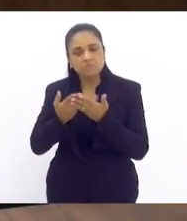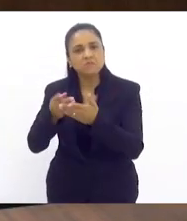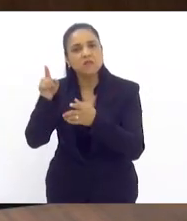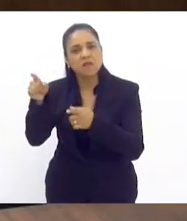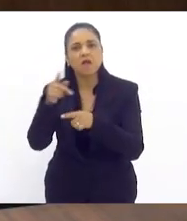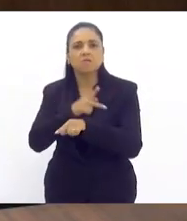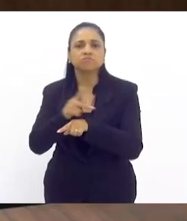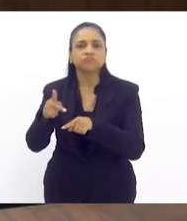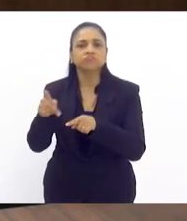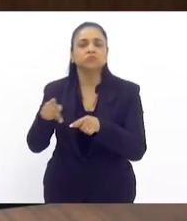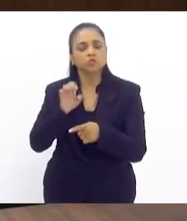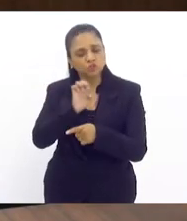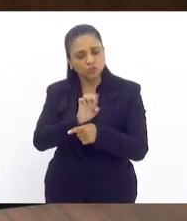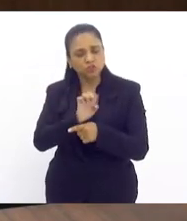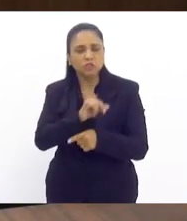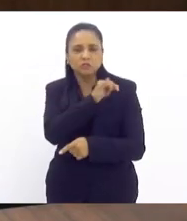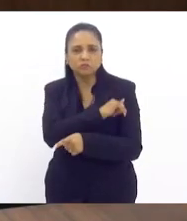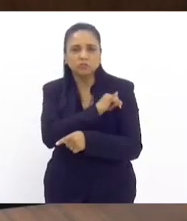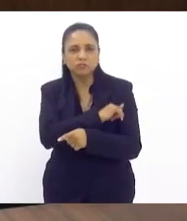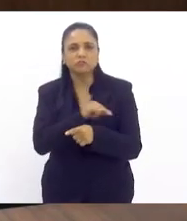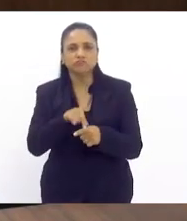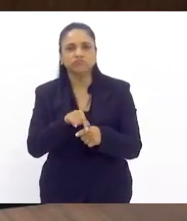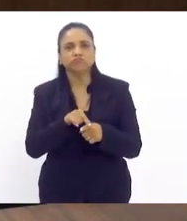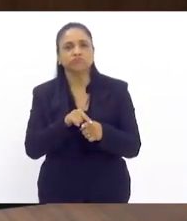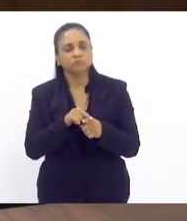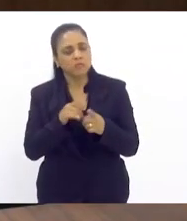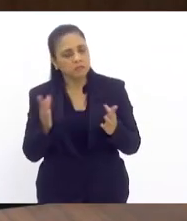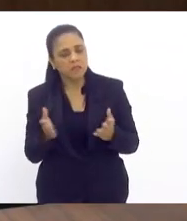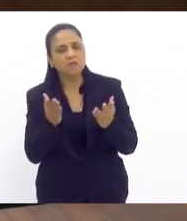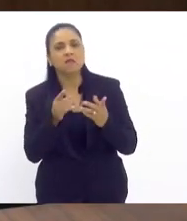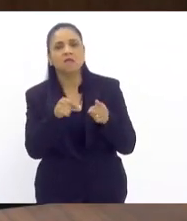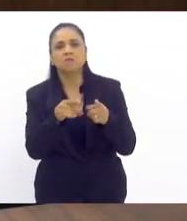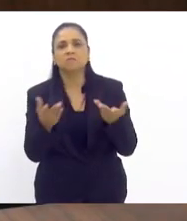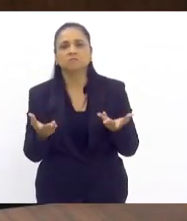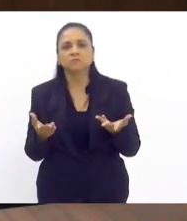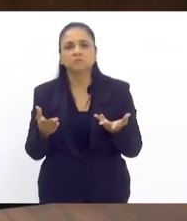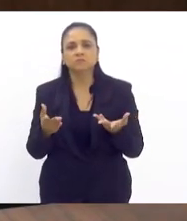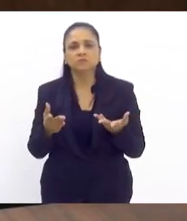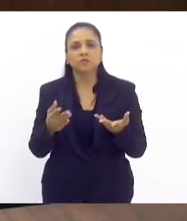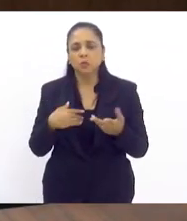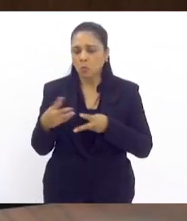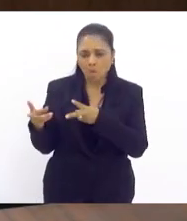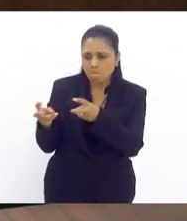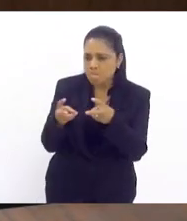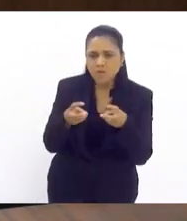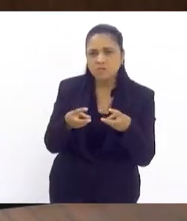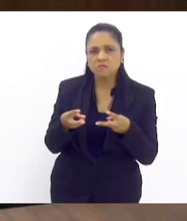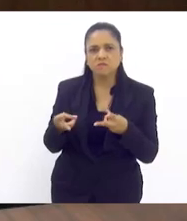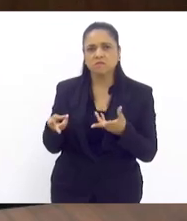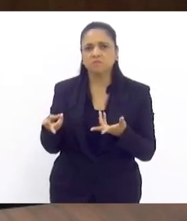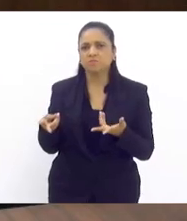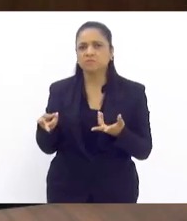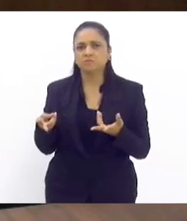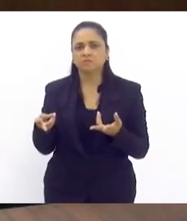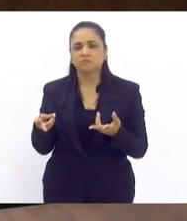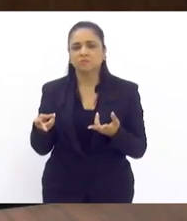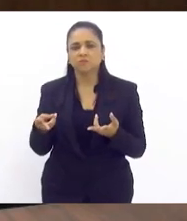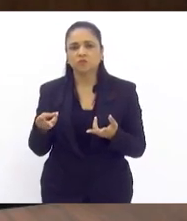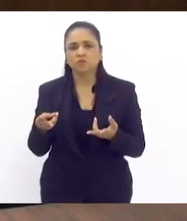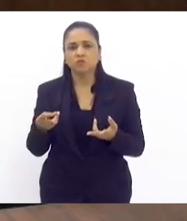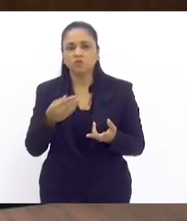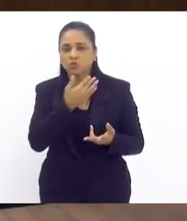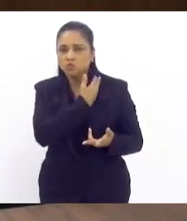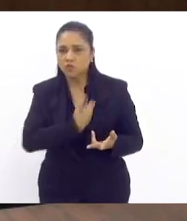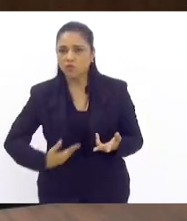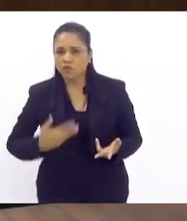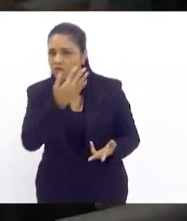e tratar o Estado com dignidade, entendeu? E eu não vejo isso da parte, eu não vejo isso da parte do governo